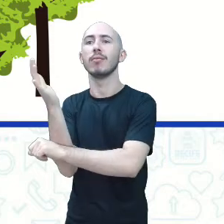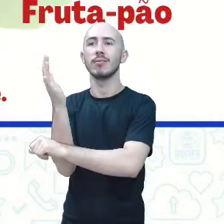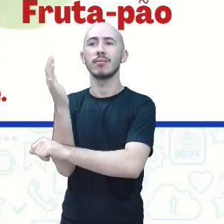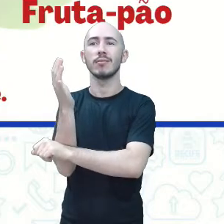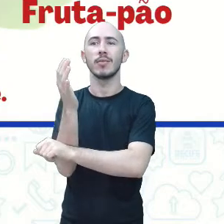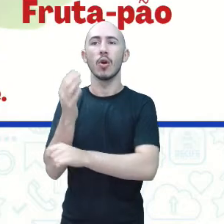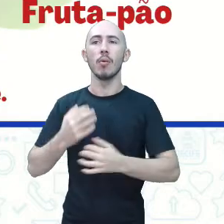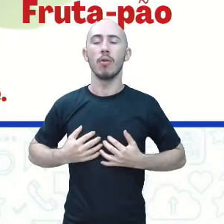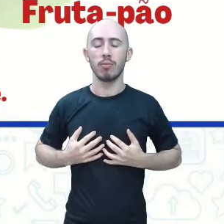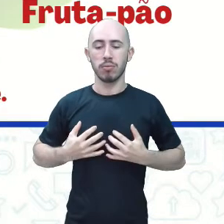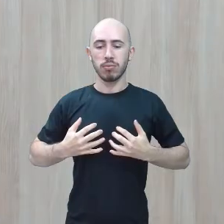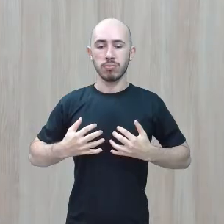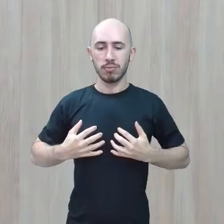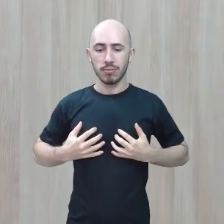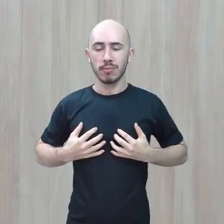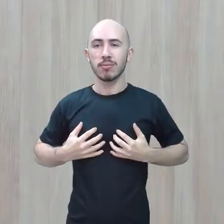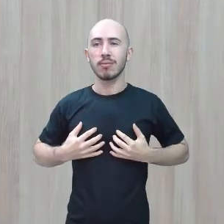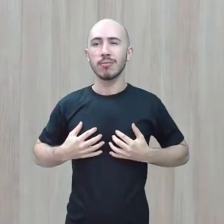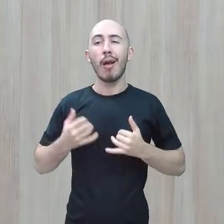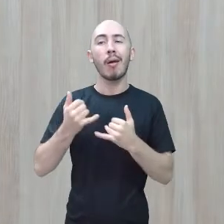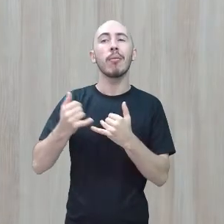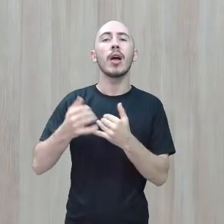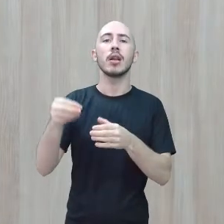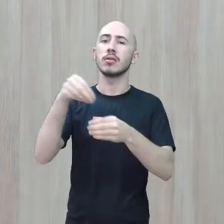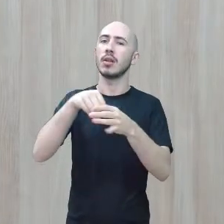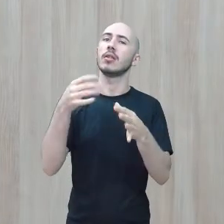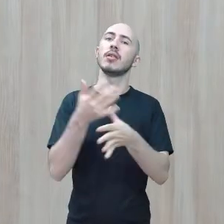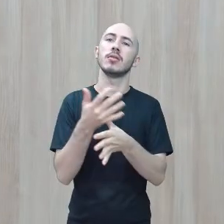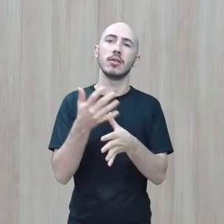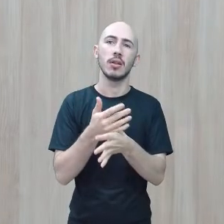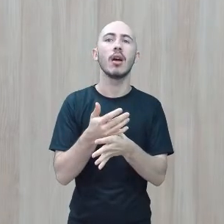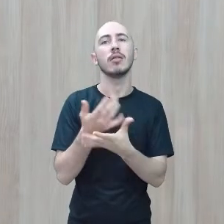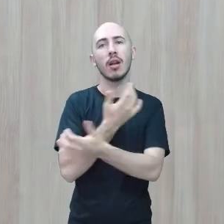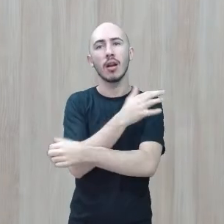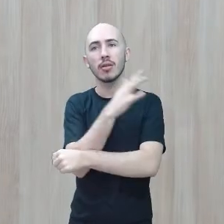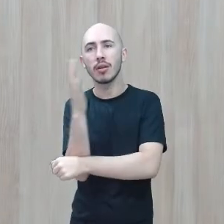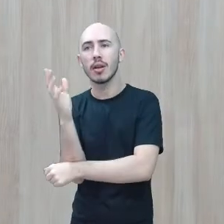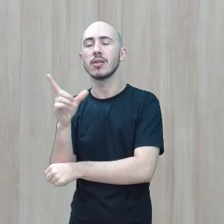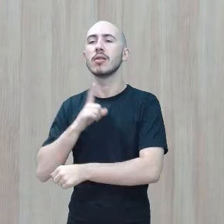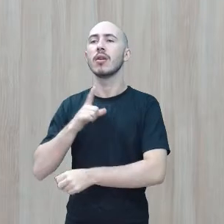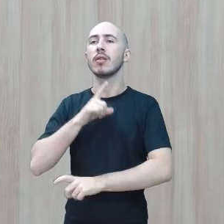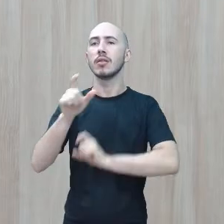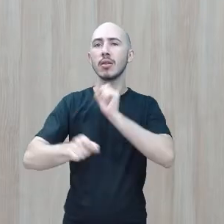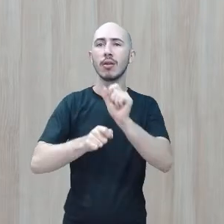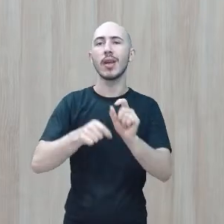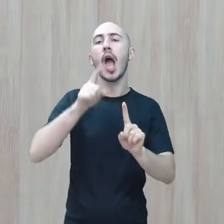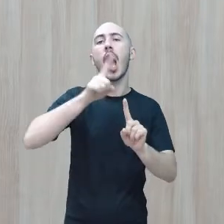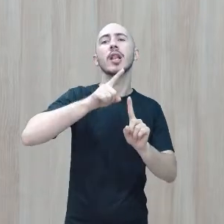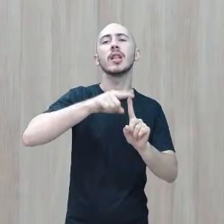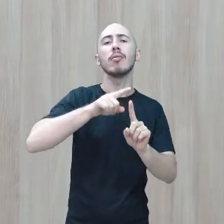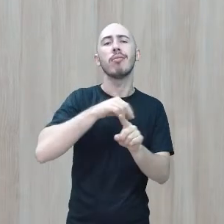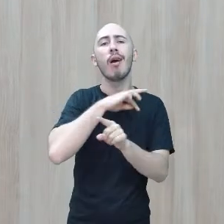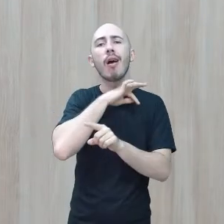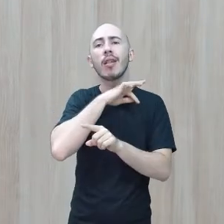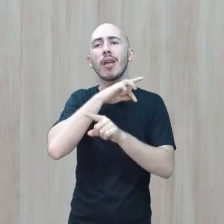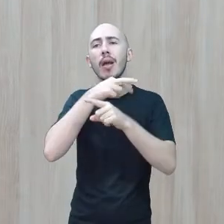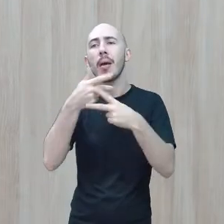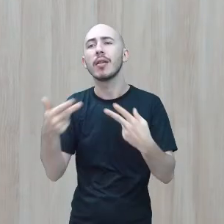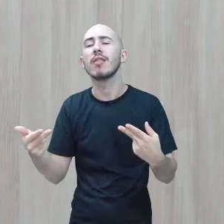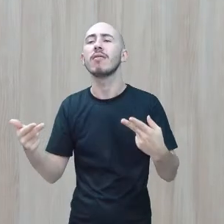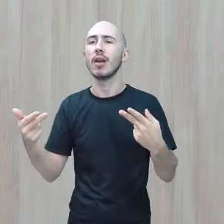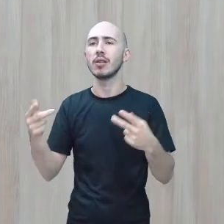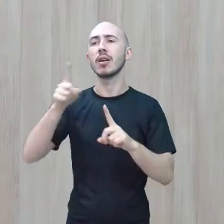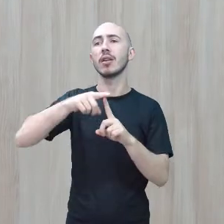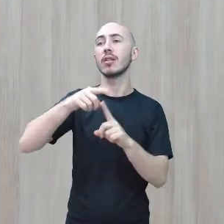a gente pode observar, né, algumas espécies que são encontradas no sítio da Tamarineira. Então, lá tem